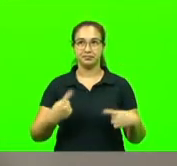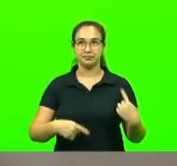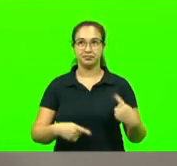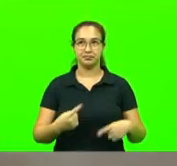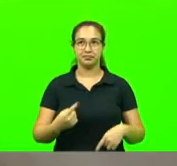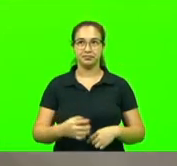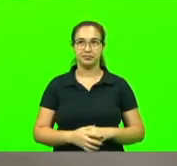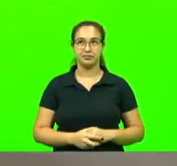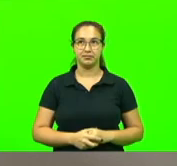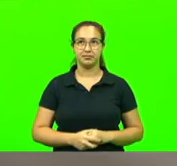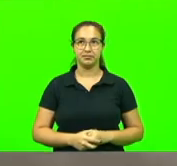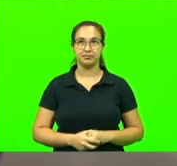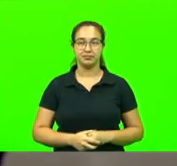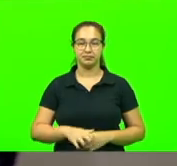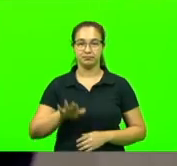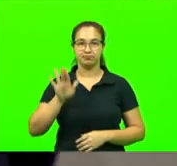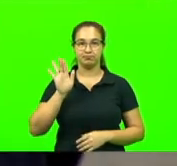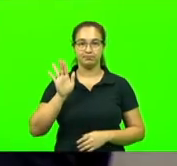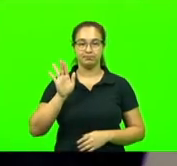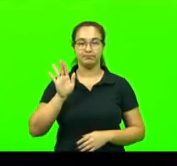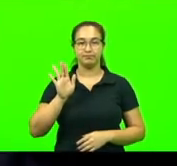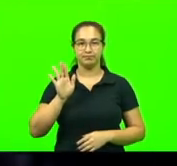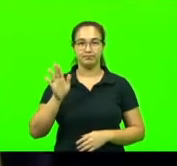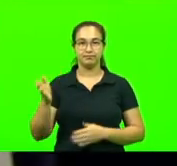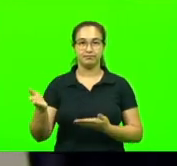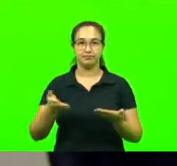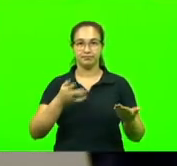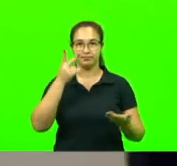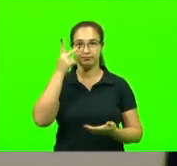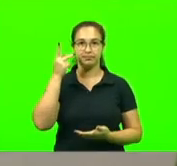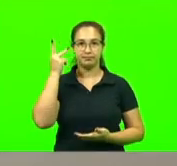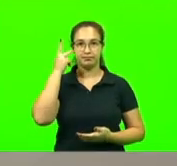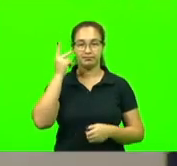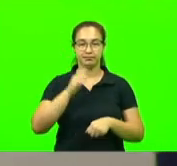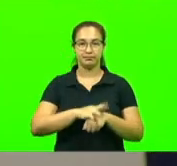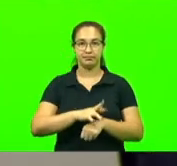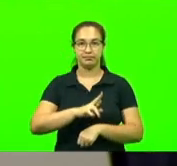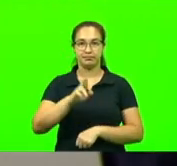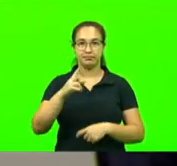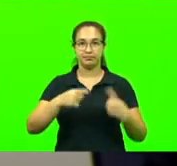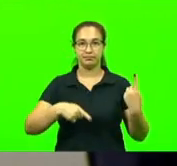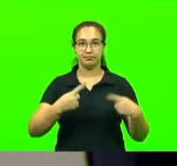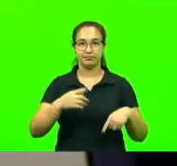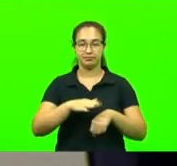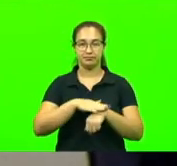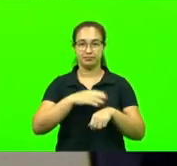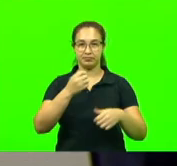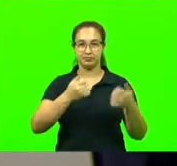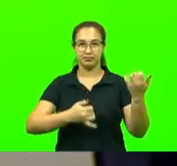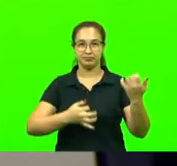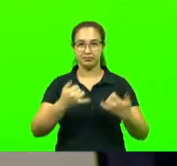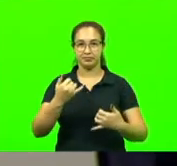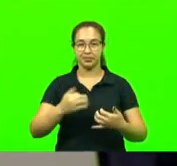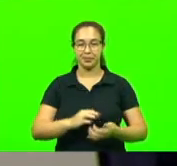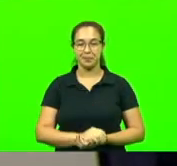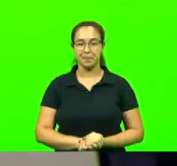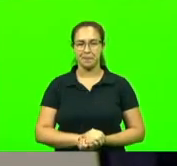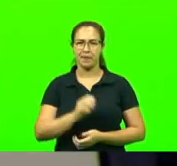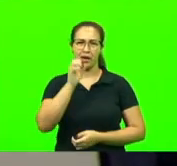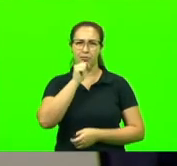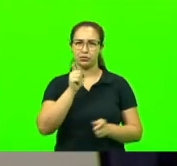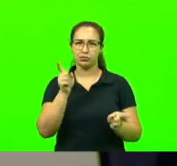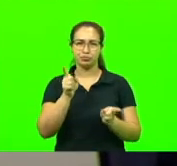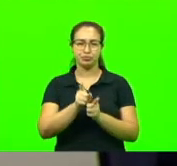Senhor presidente, se me permite. Deputada Paulinha, Vossa Excelência, para discutir. Muito brevemente, eu quero apenas.